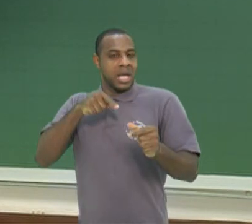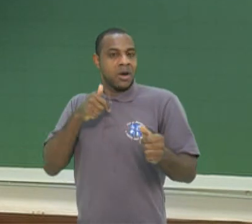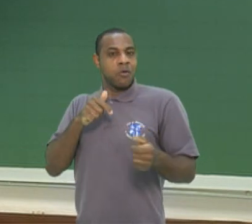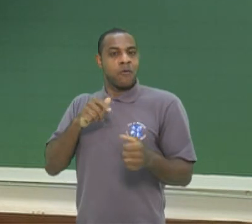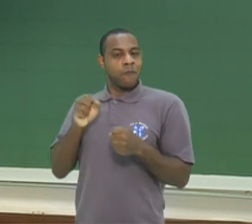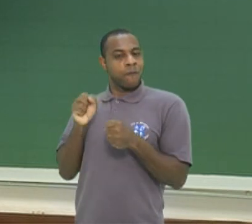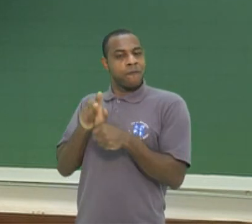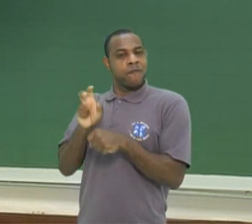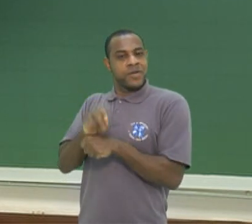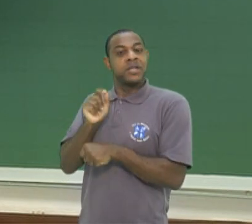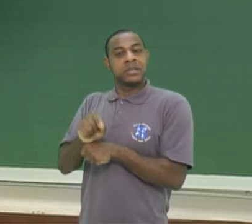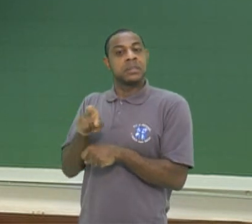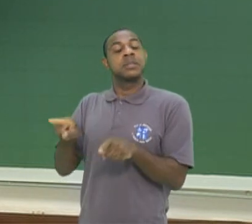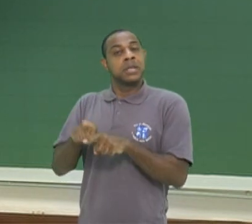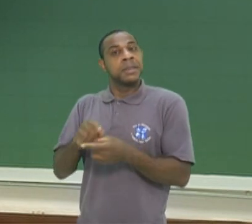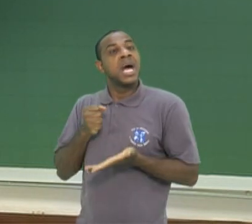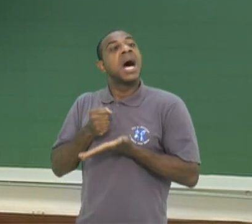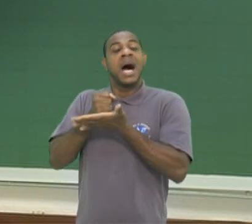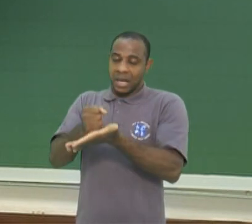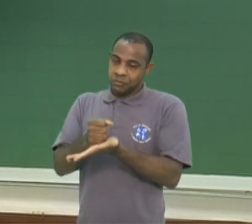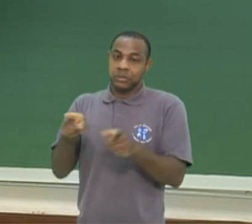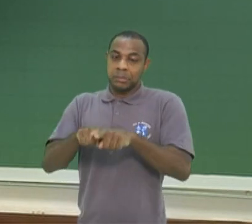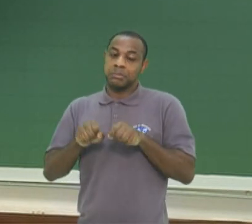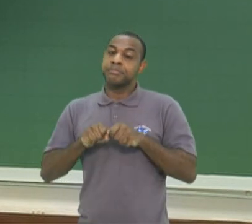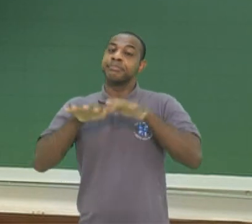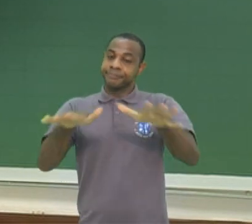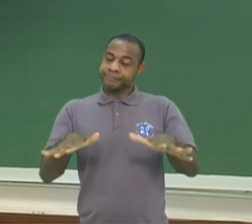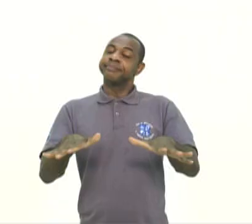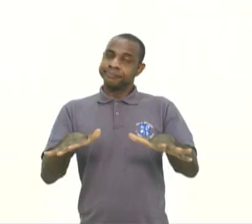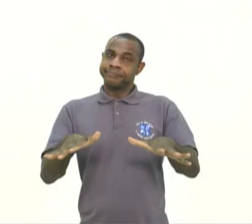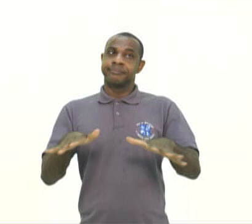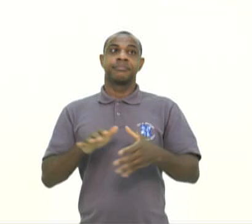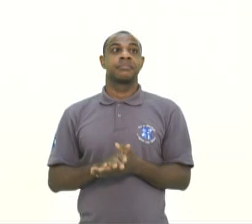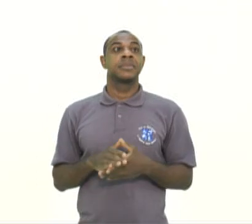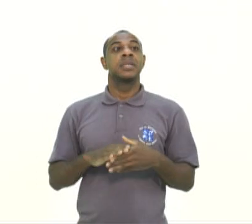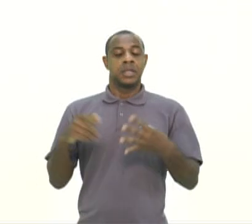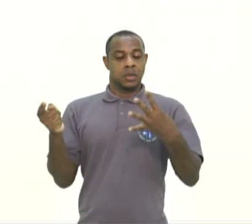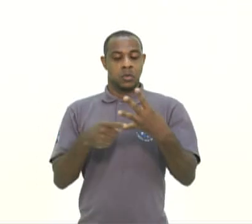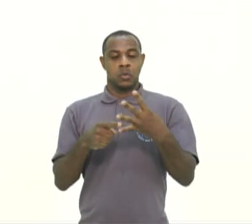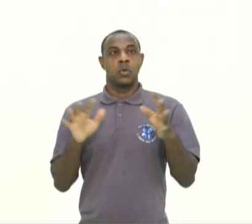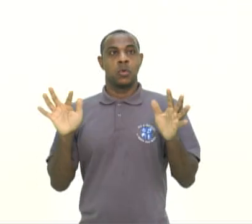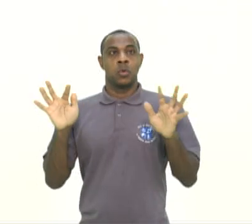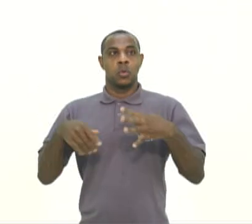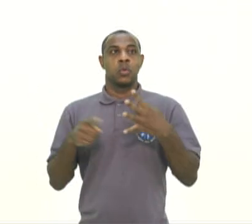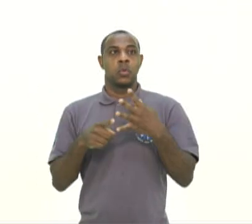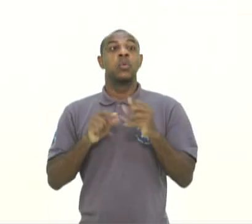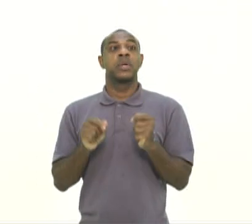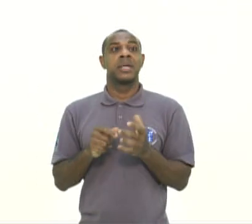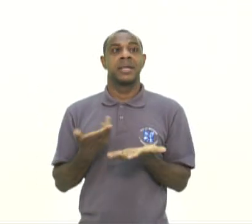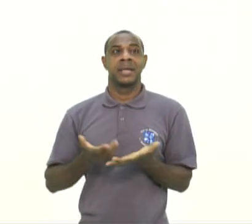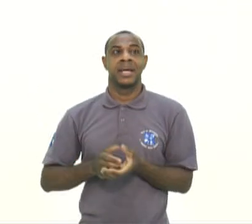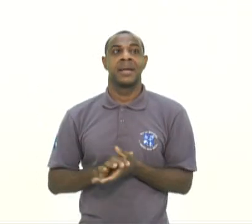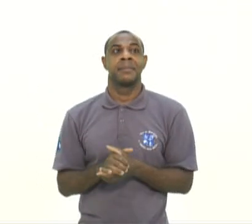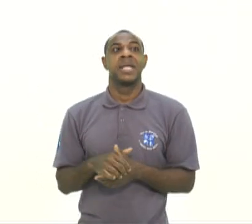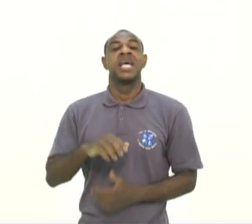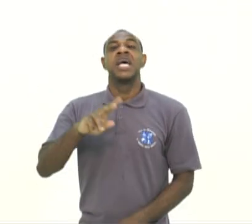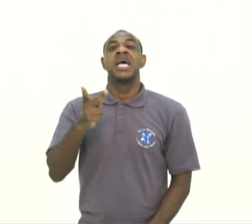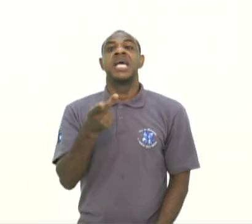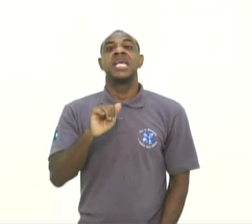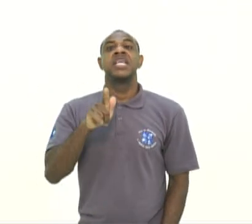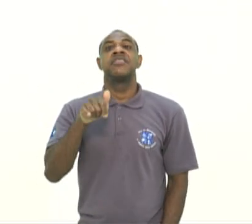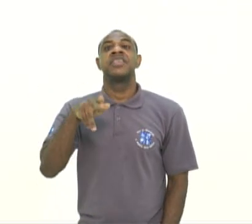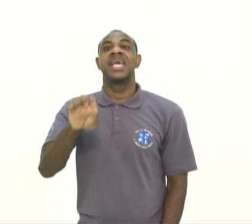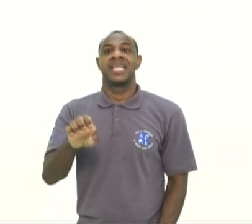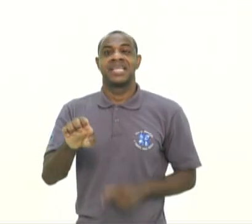vírus, também favorece a sua proliferação. E por último, sim, questões de higiene deficitárias. Ou